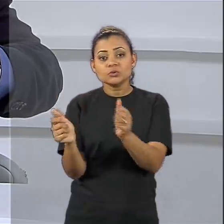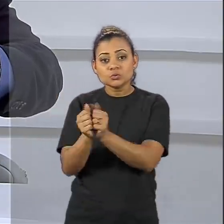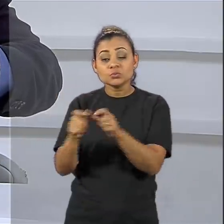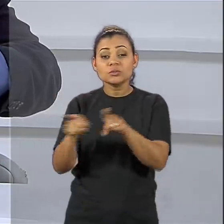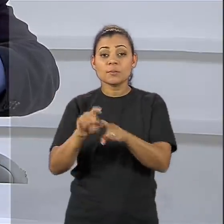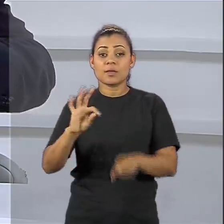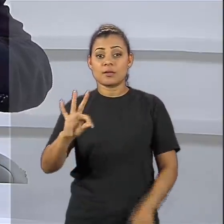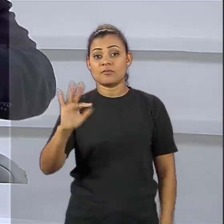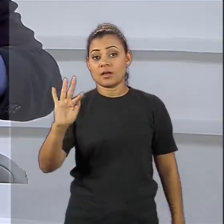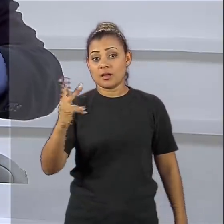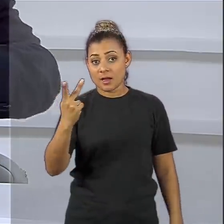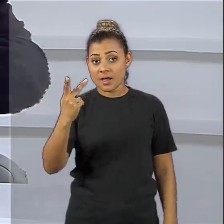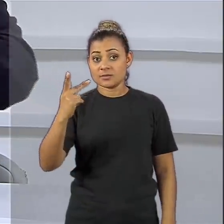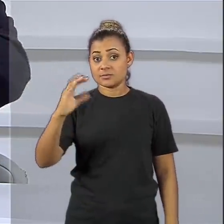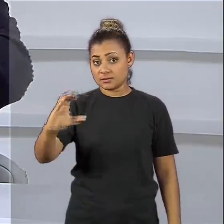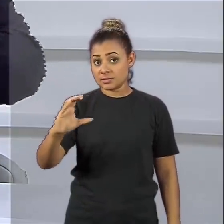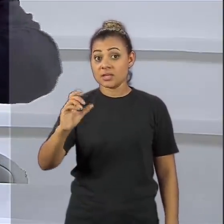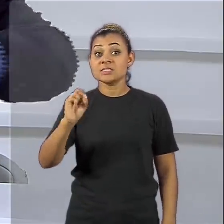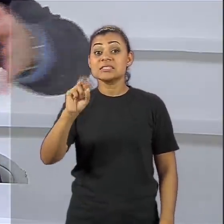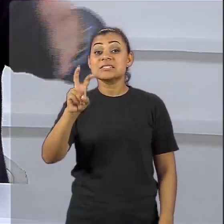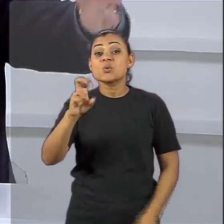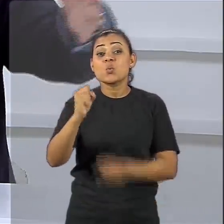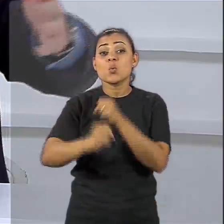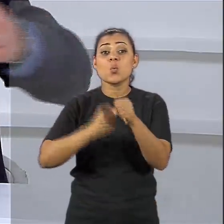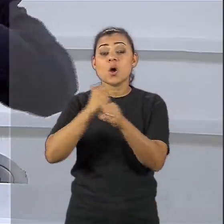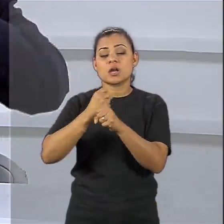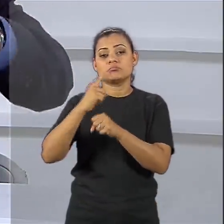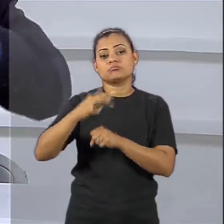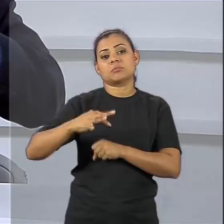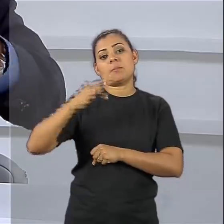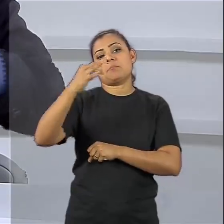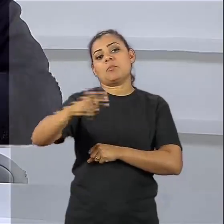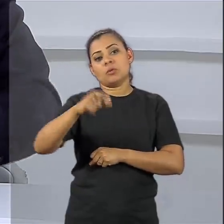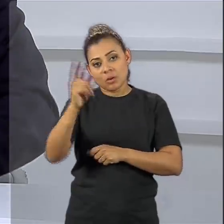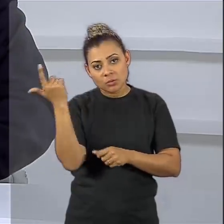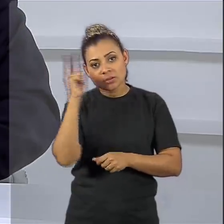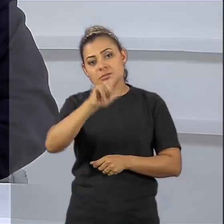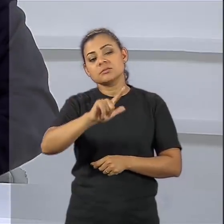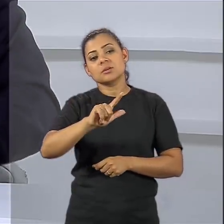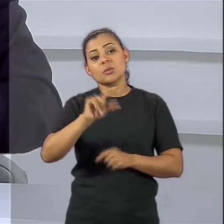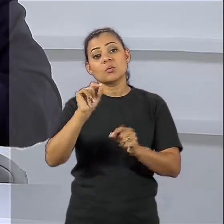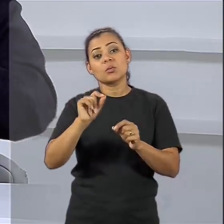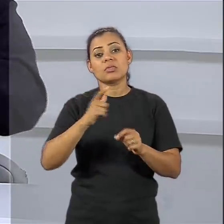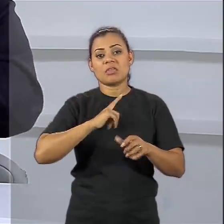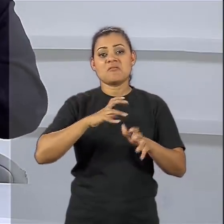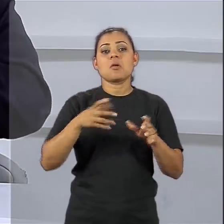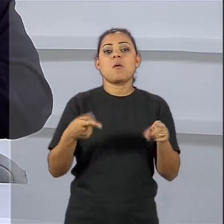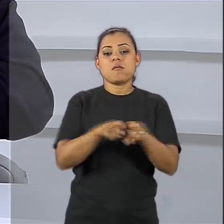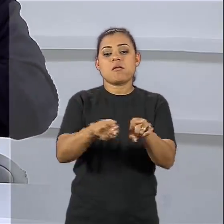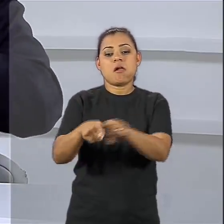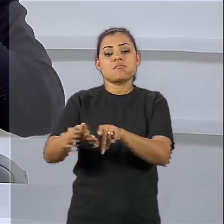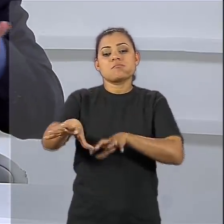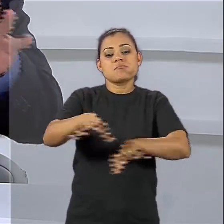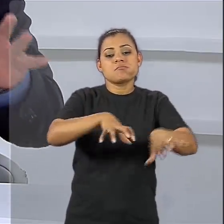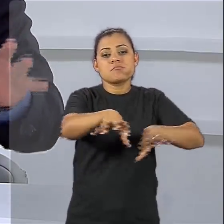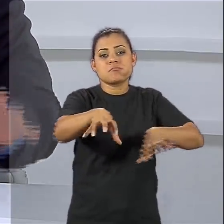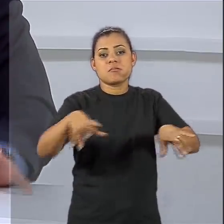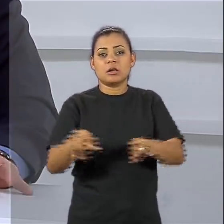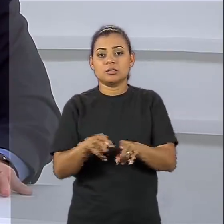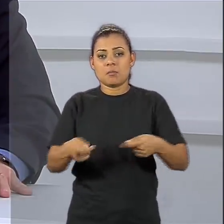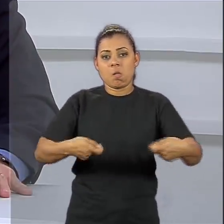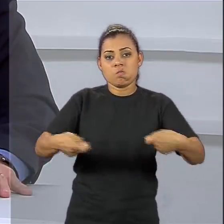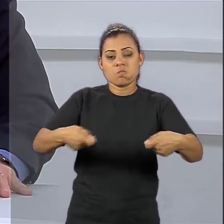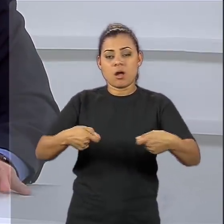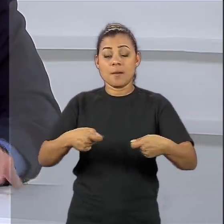Henrique 5 anos depois, e daí para frente vai marcando essa bipolarização. O que aquelas eleições tinham, que é de alguma